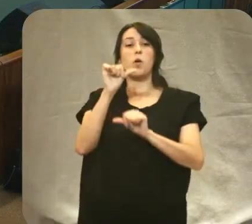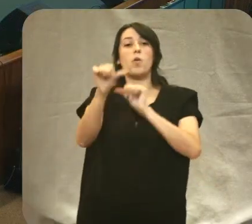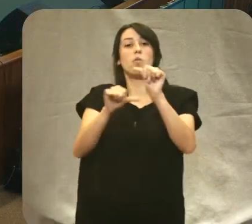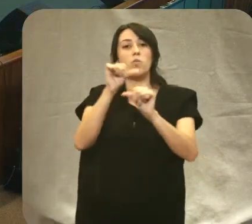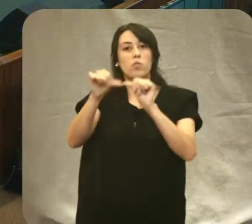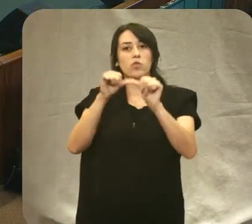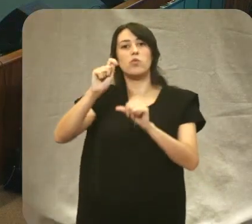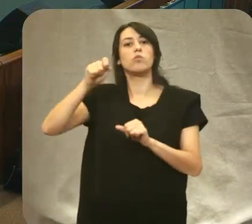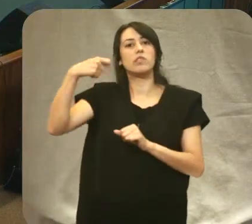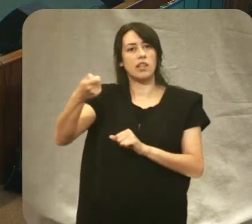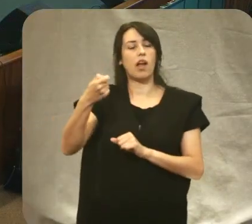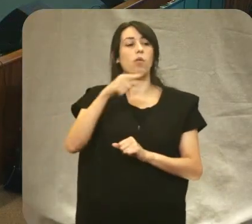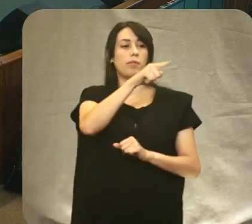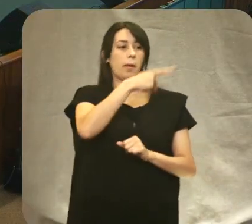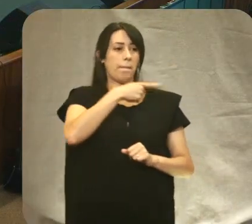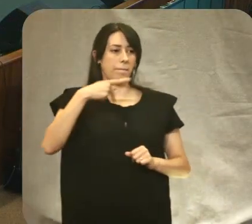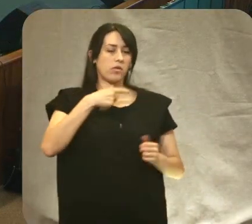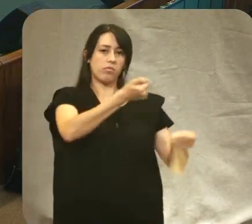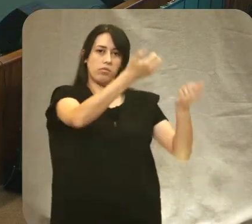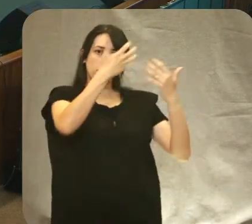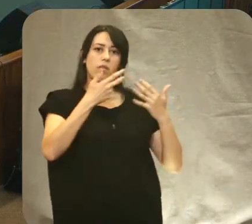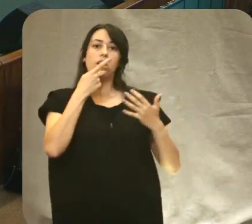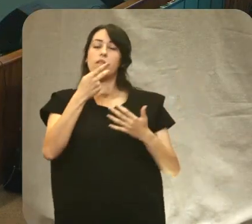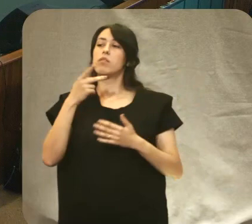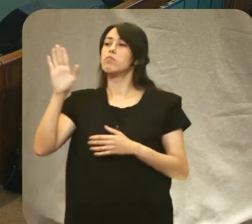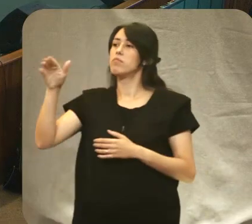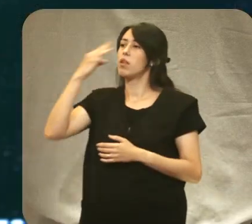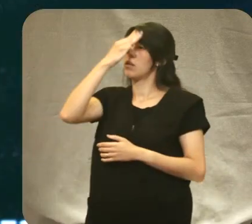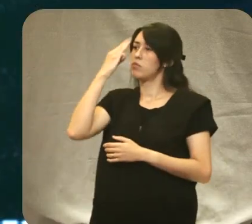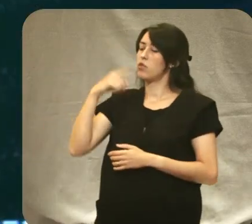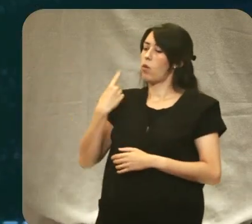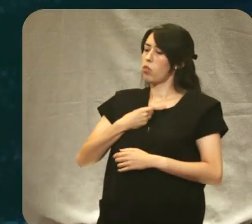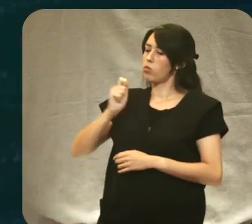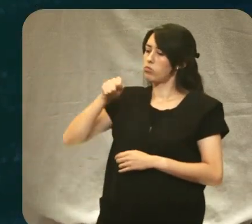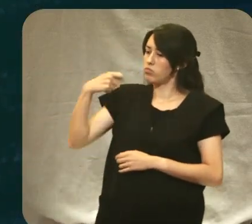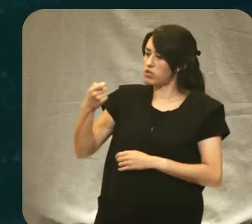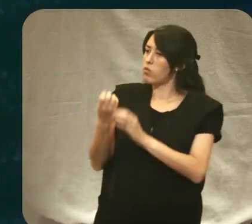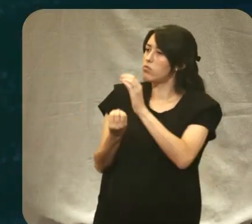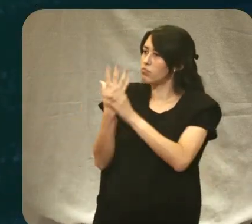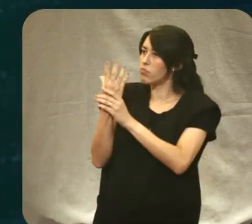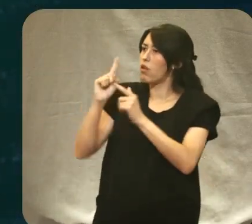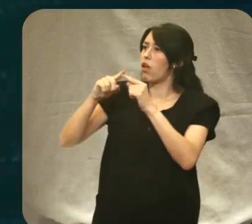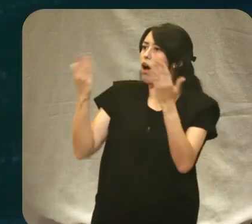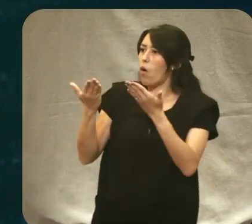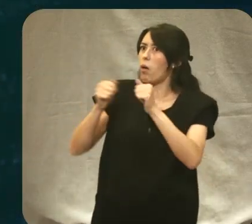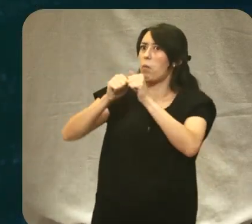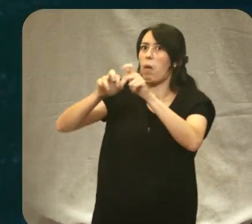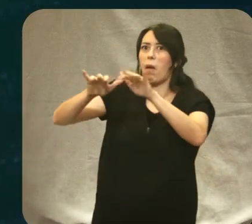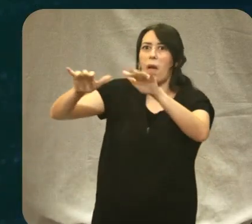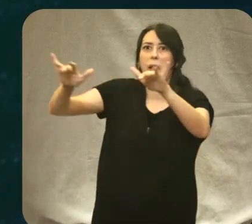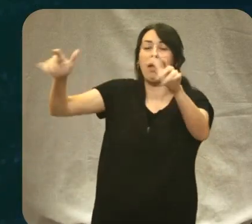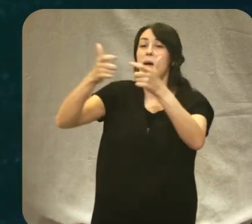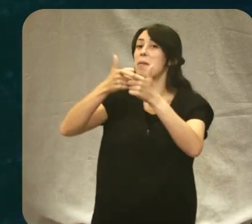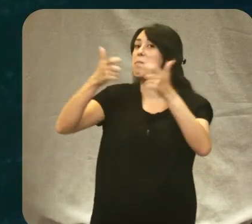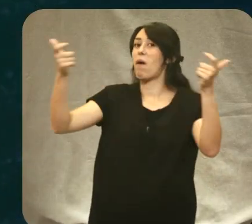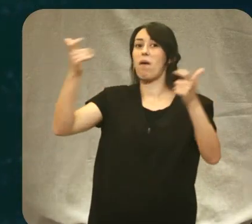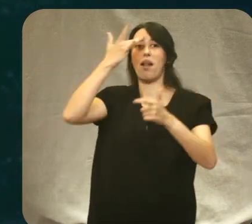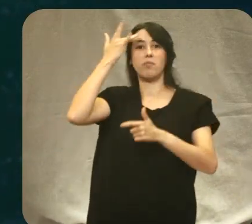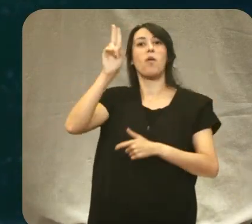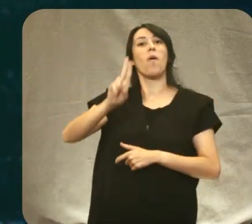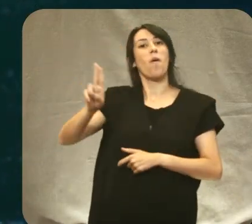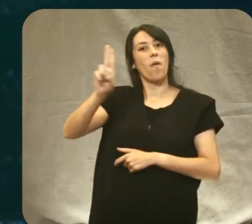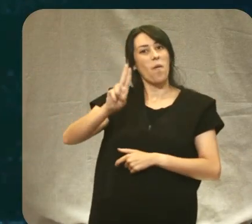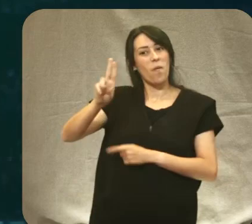estava falando para mim: Michel, a gente começou a usar e de repente se espalhou Hoje a maioria das pessoas usam